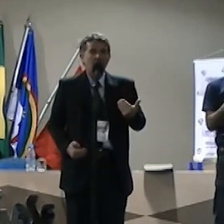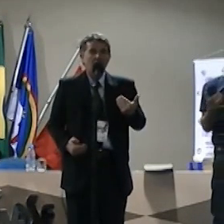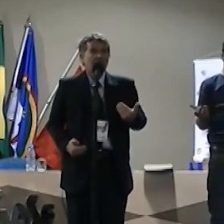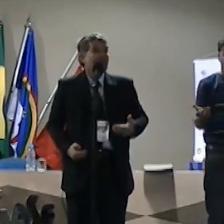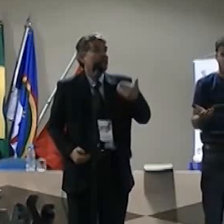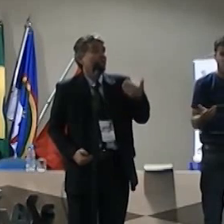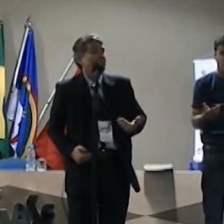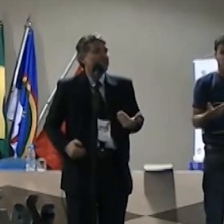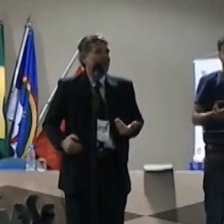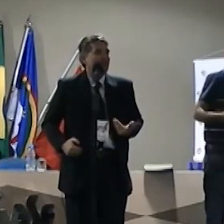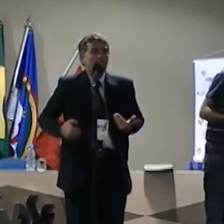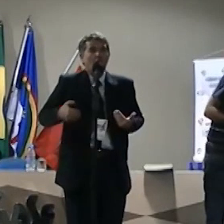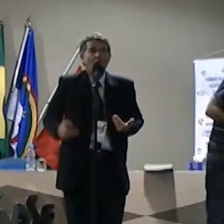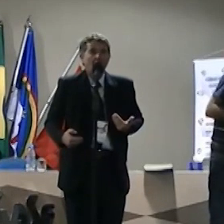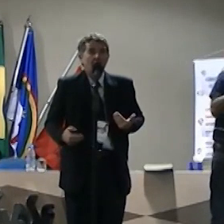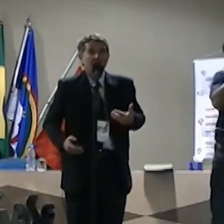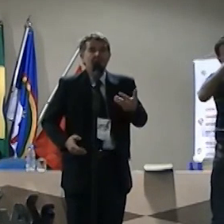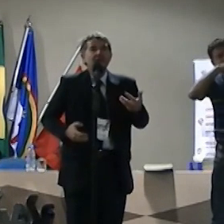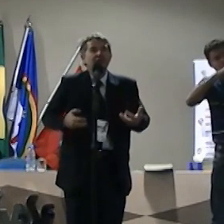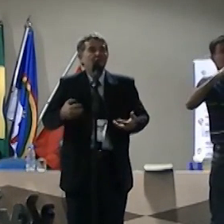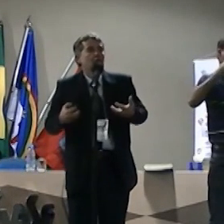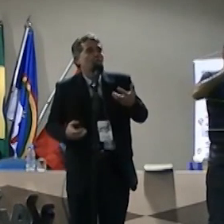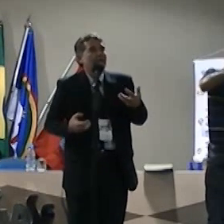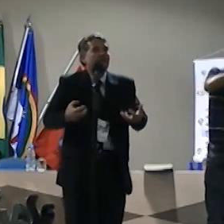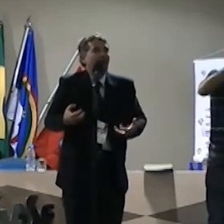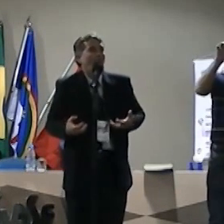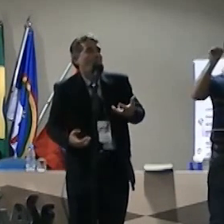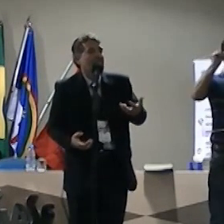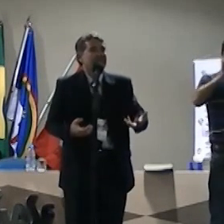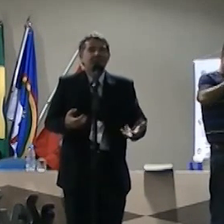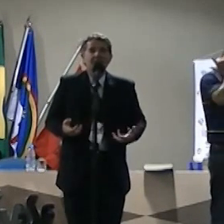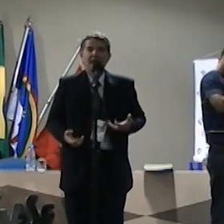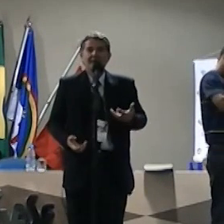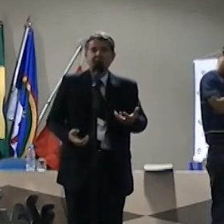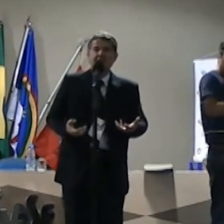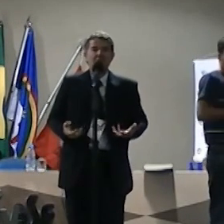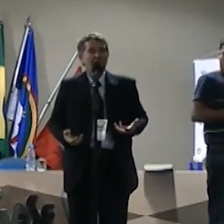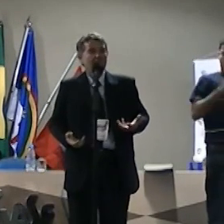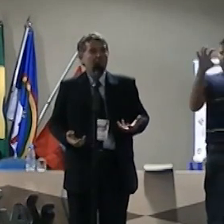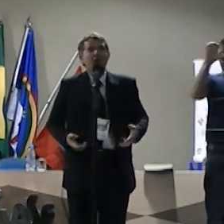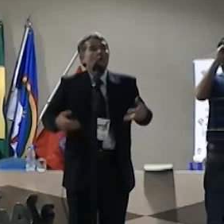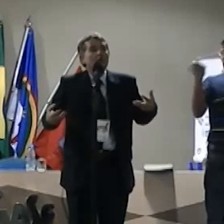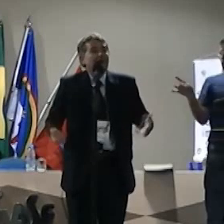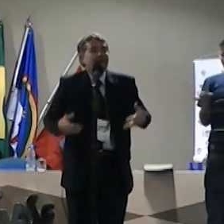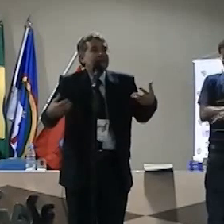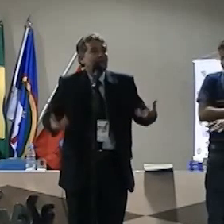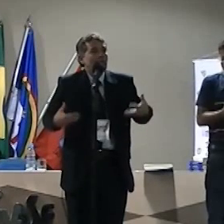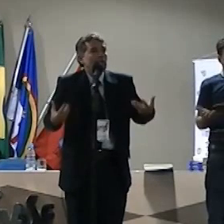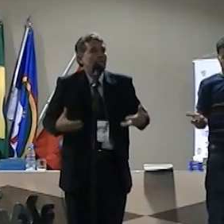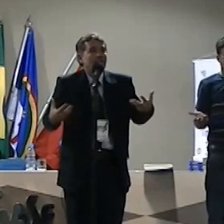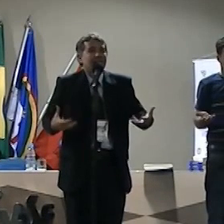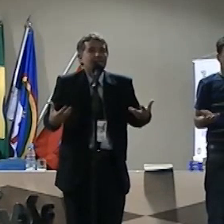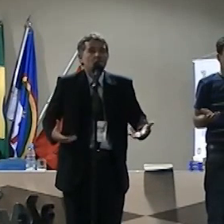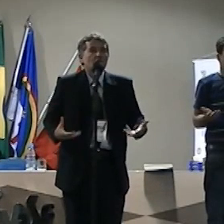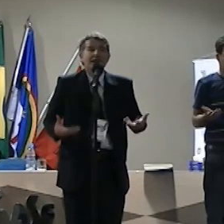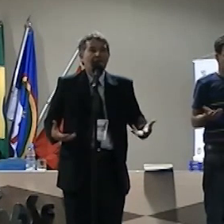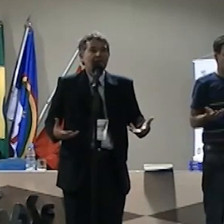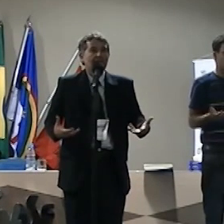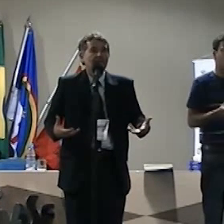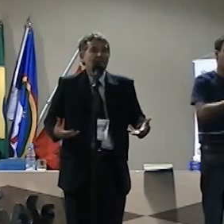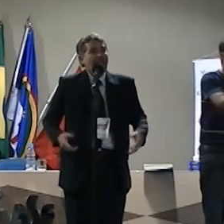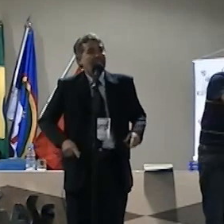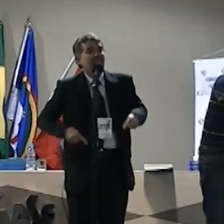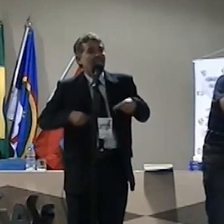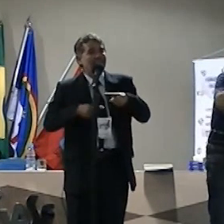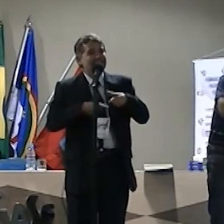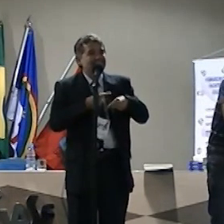mãe dão, que os irmãos mais velhos colocam, e a gente vai construindo valores e saberes e sentimentos. O que é que está sendo construído com a criança surda?